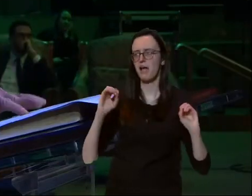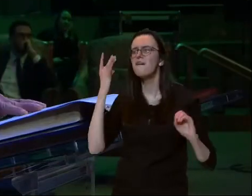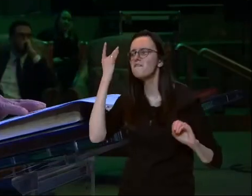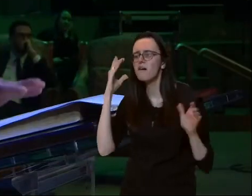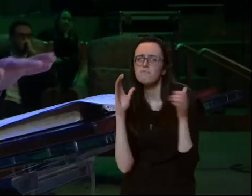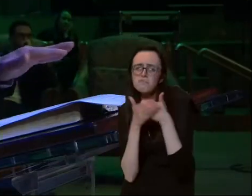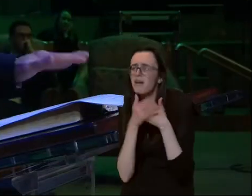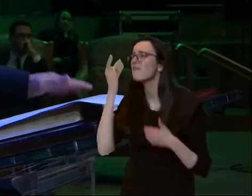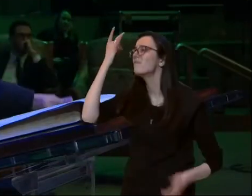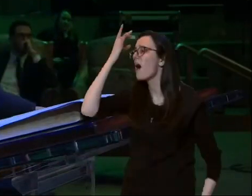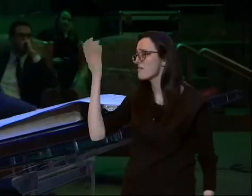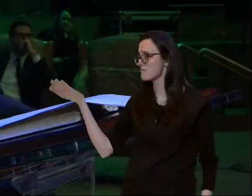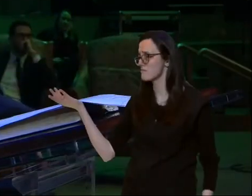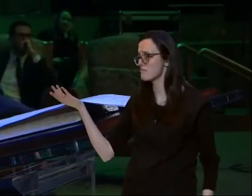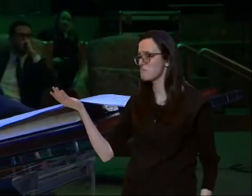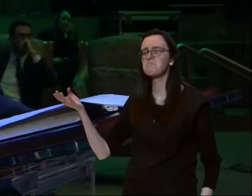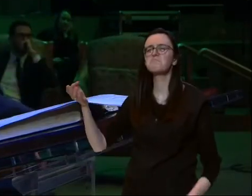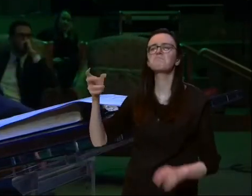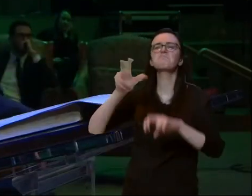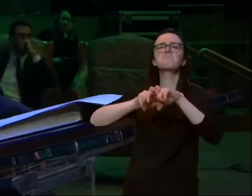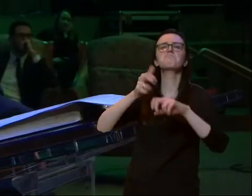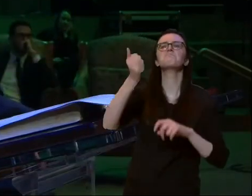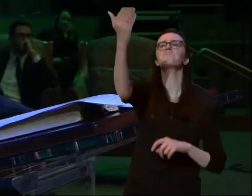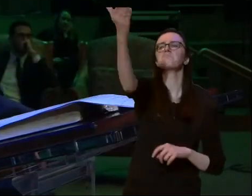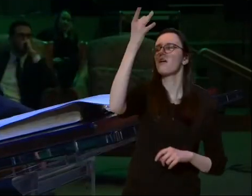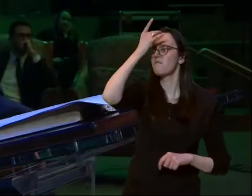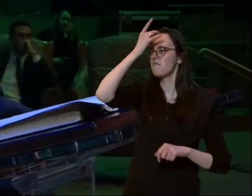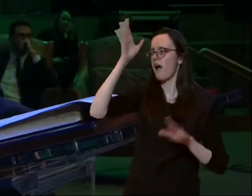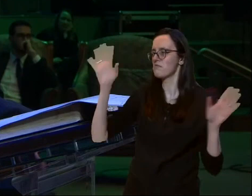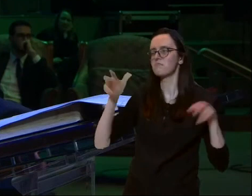é fácil de se esconder.